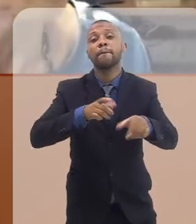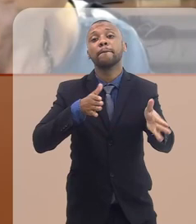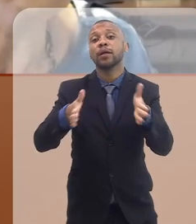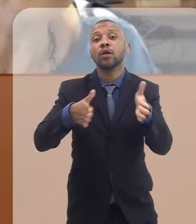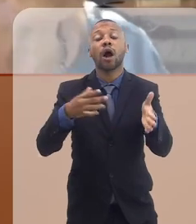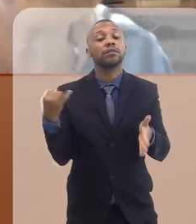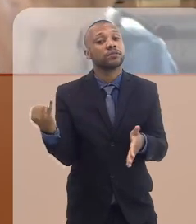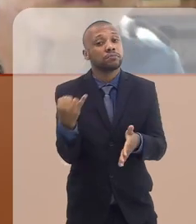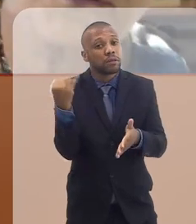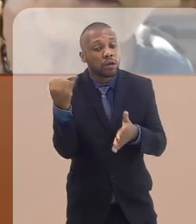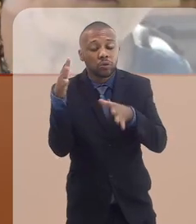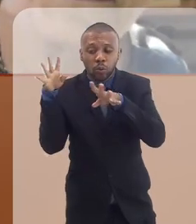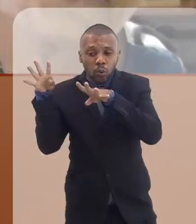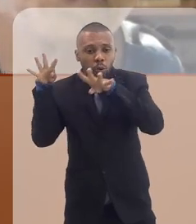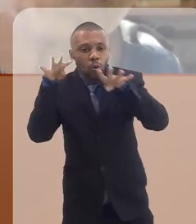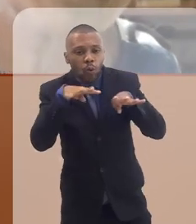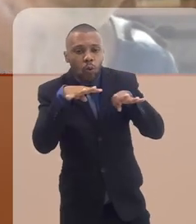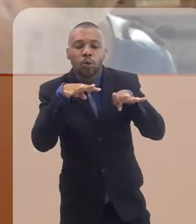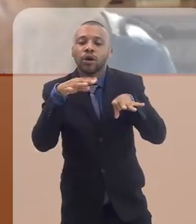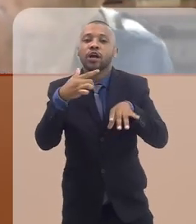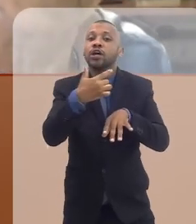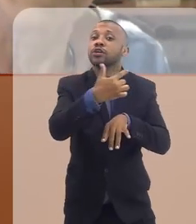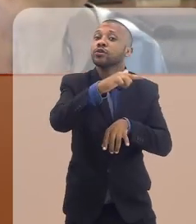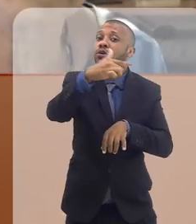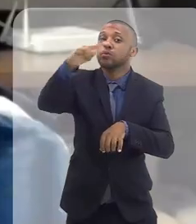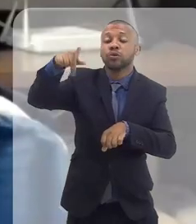meus, muitos no exterior,